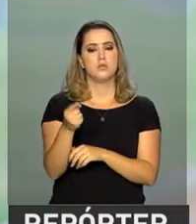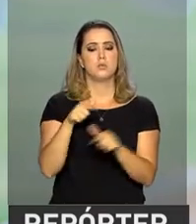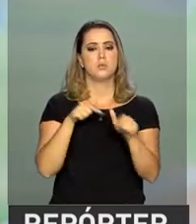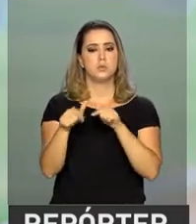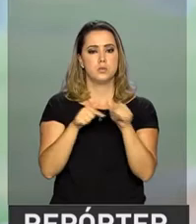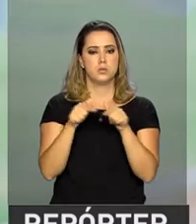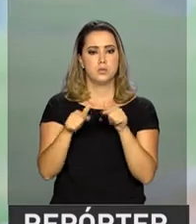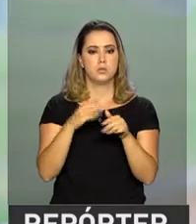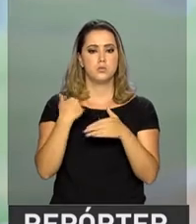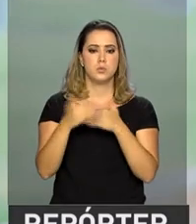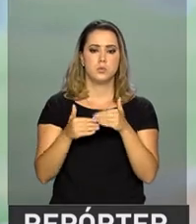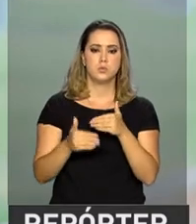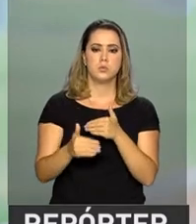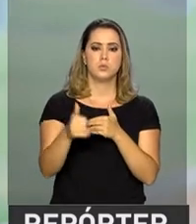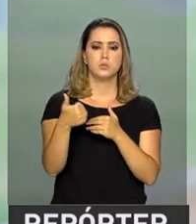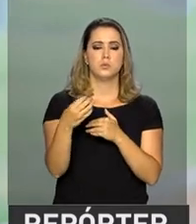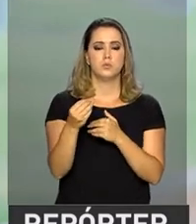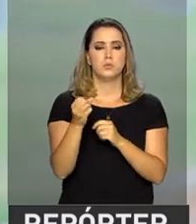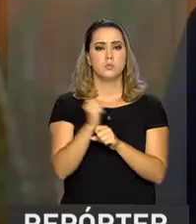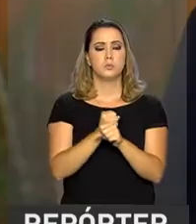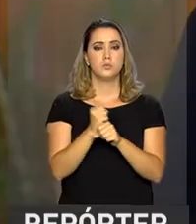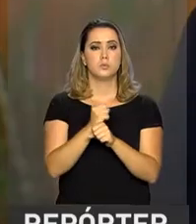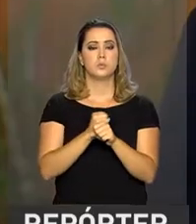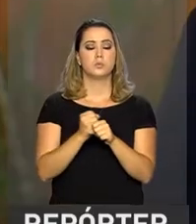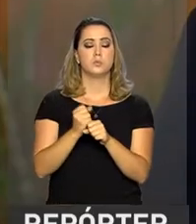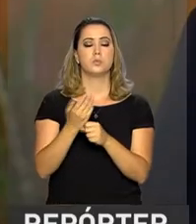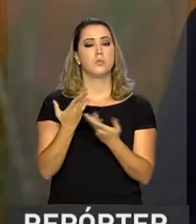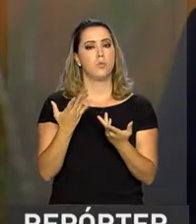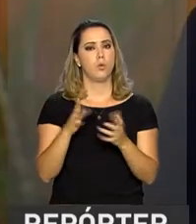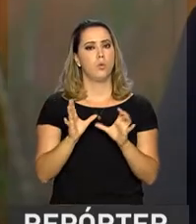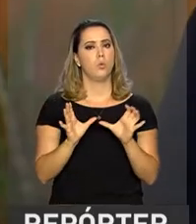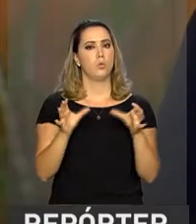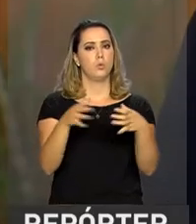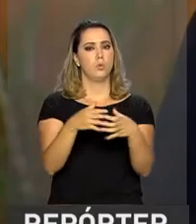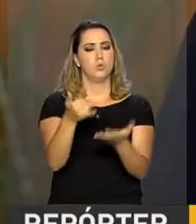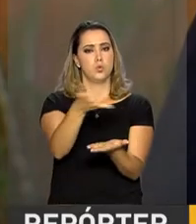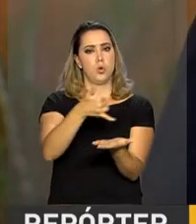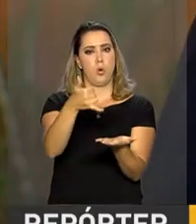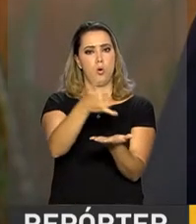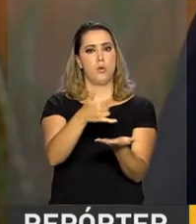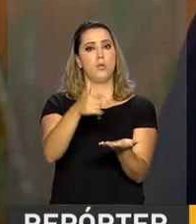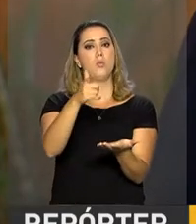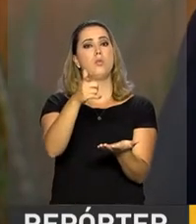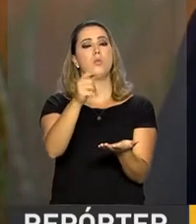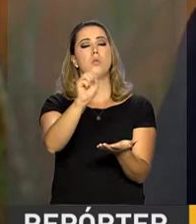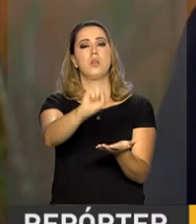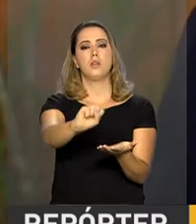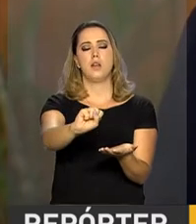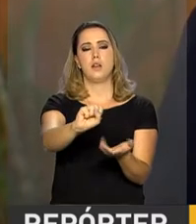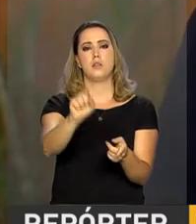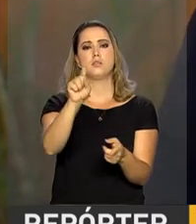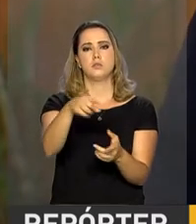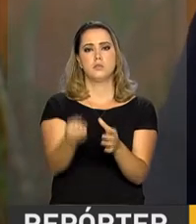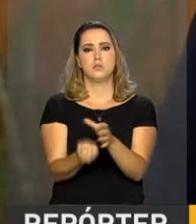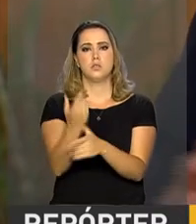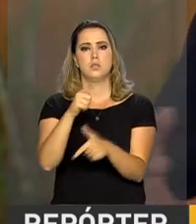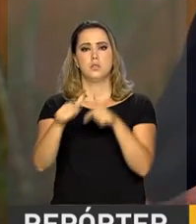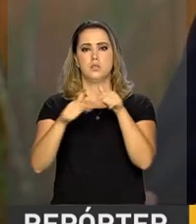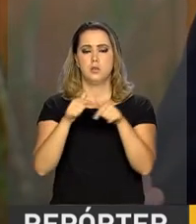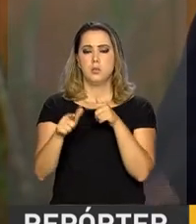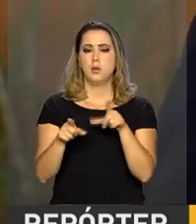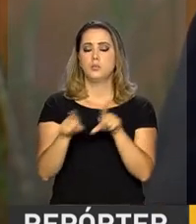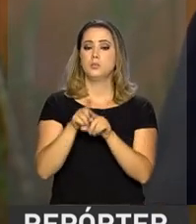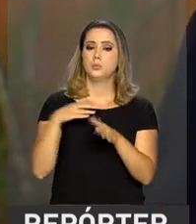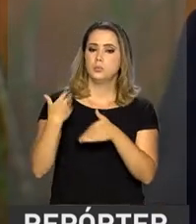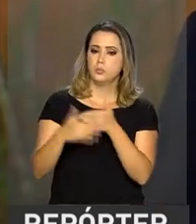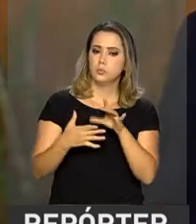nos próximos dez anos o setor de óleo e gás é um setor extremamente empregador a cadeia de